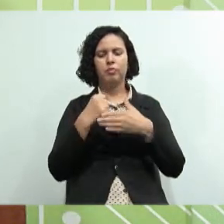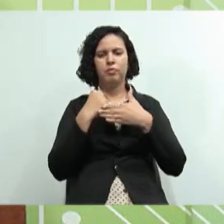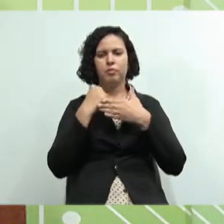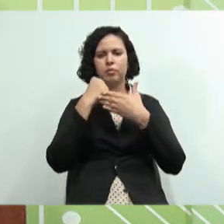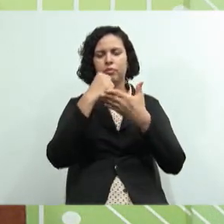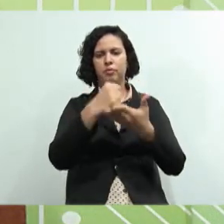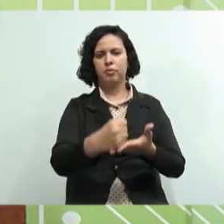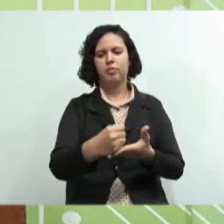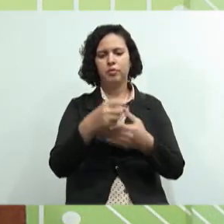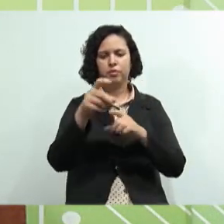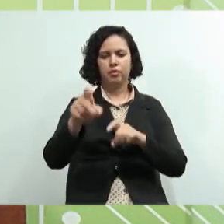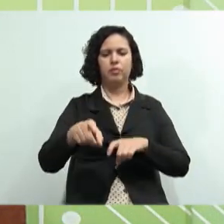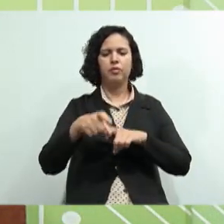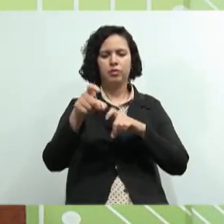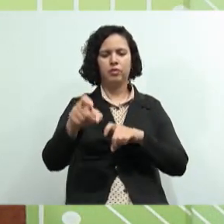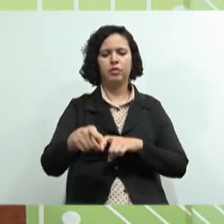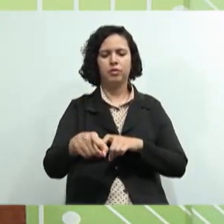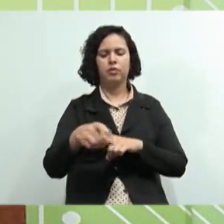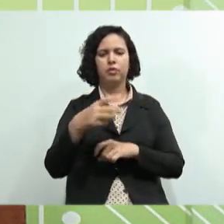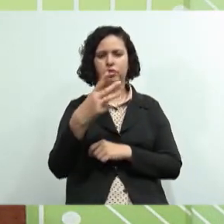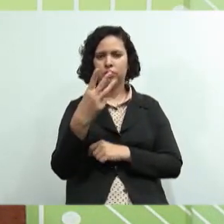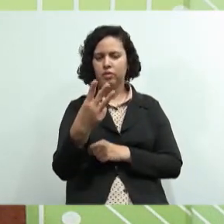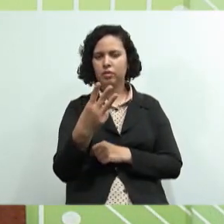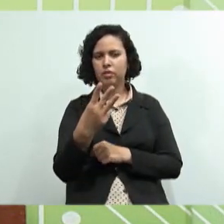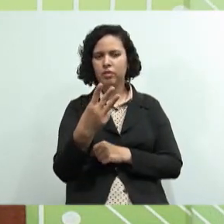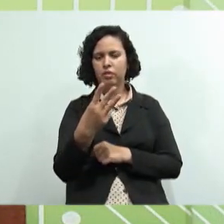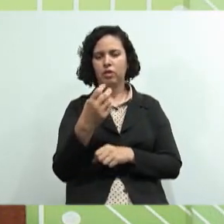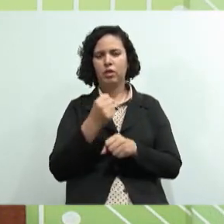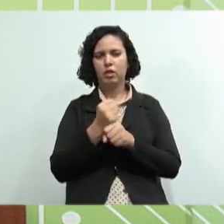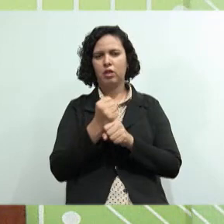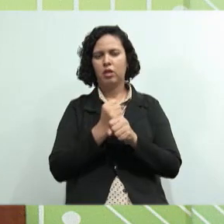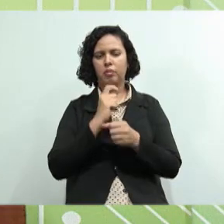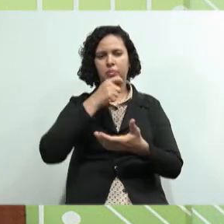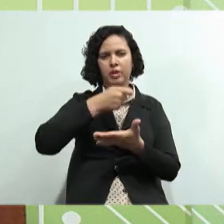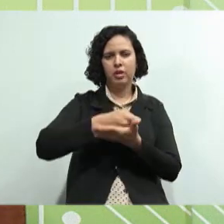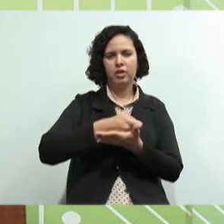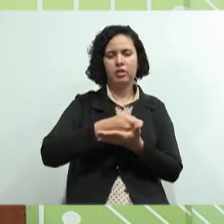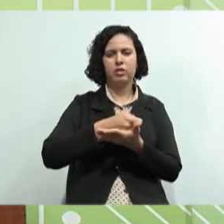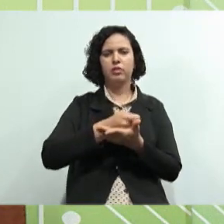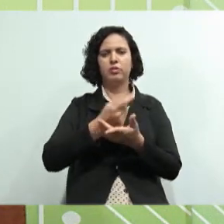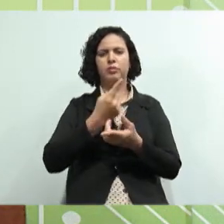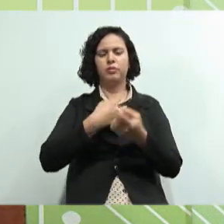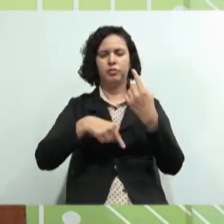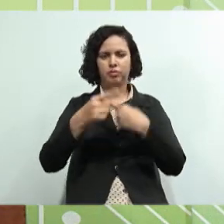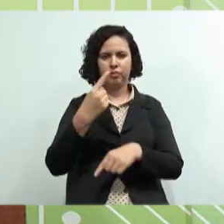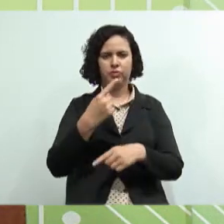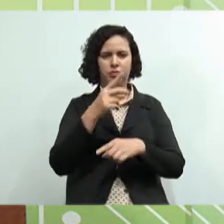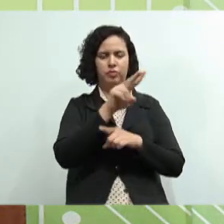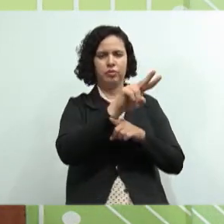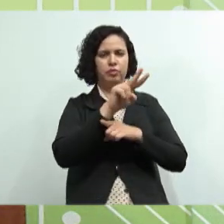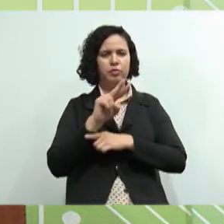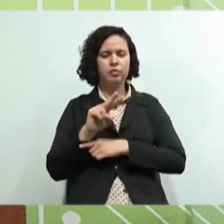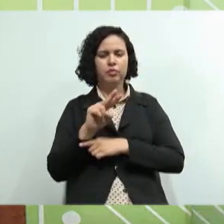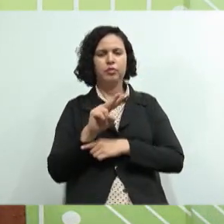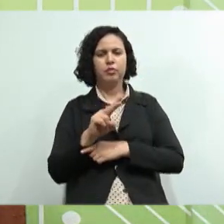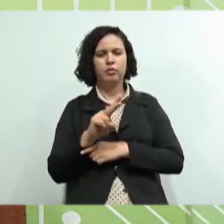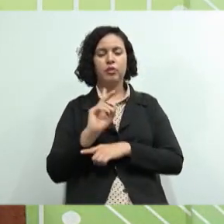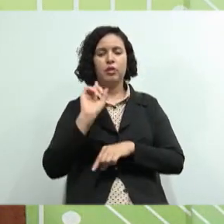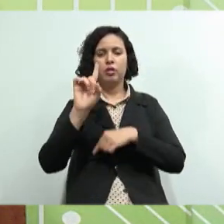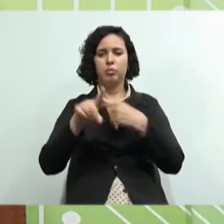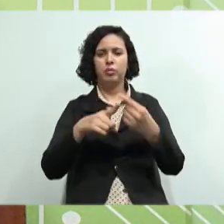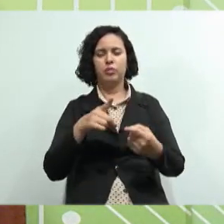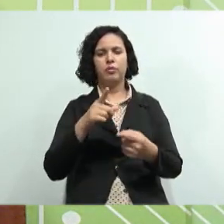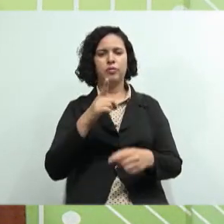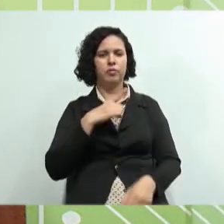investimento na agricultura, os 3 primeiros anos não precisa pagar nenhum retorno desse empréstimo, e aí depois disso você vai ter 10 anos para quitar